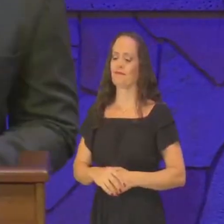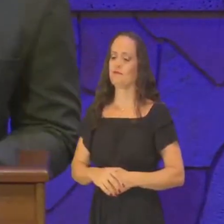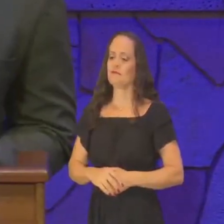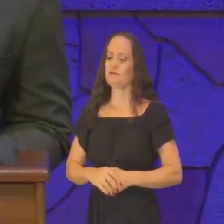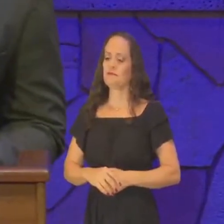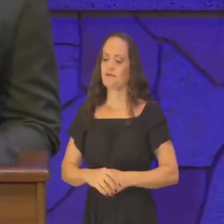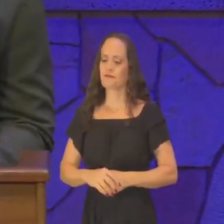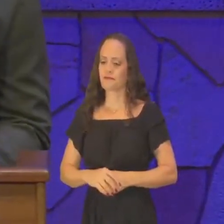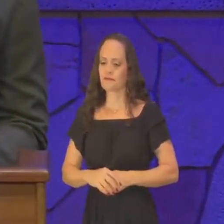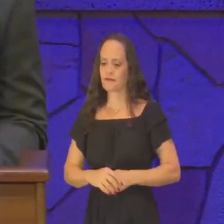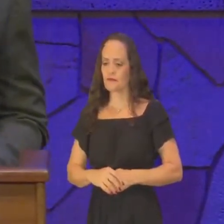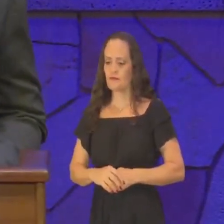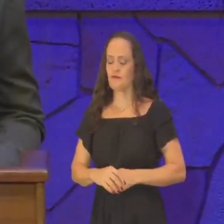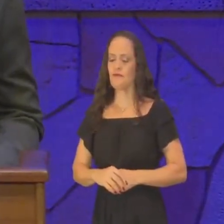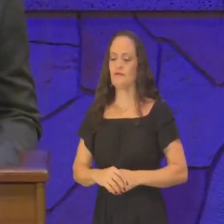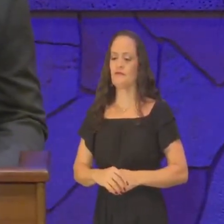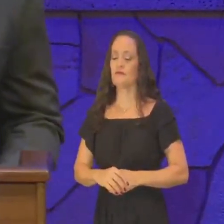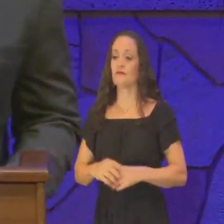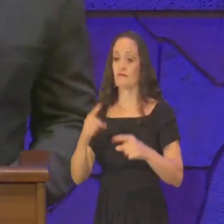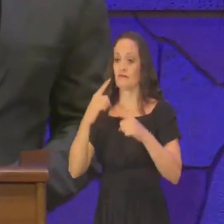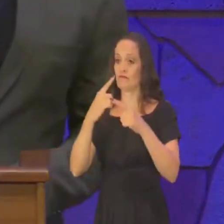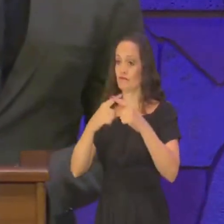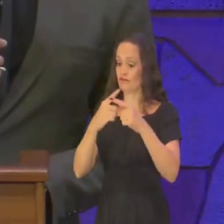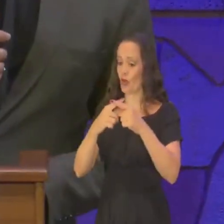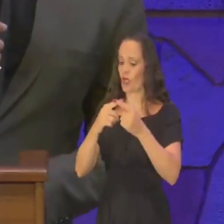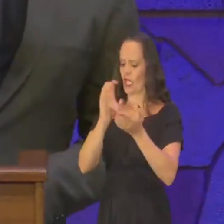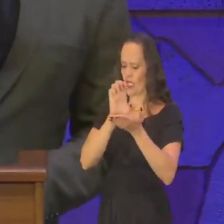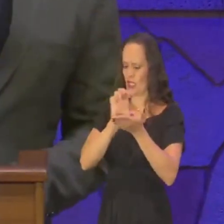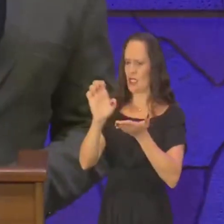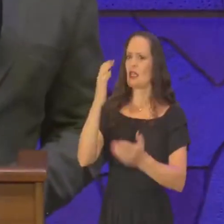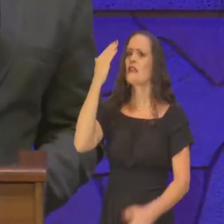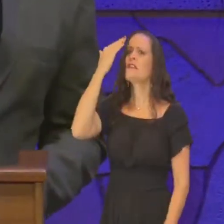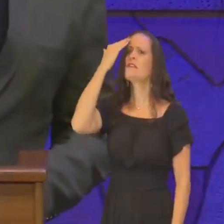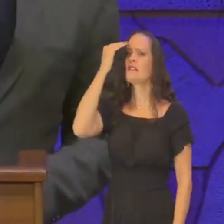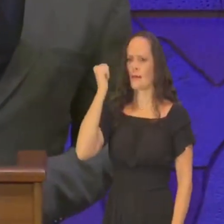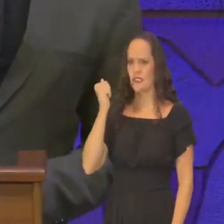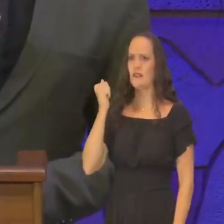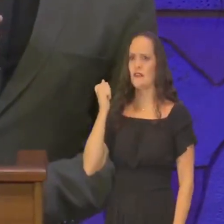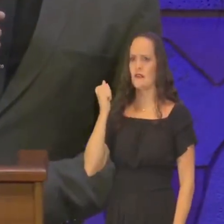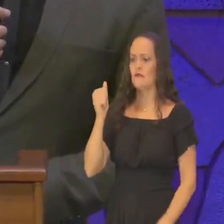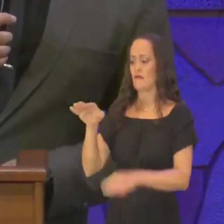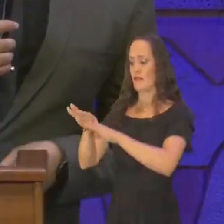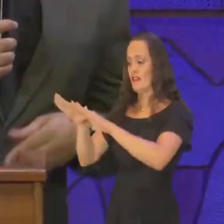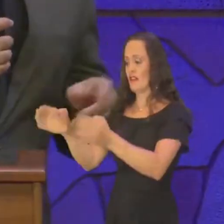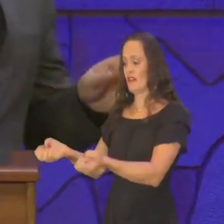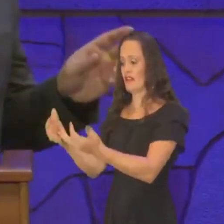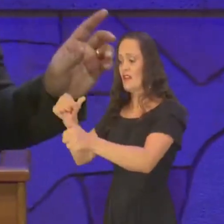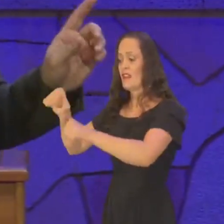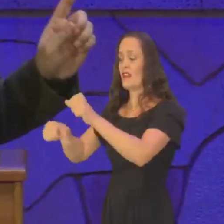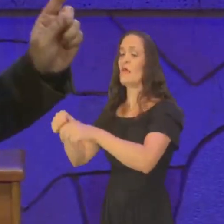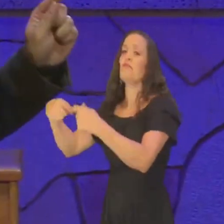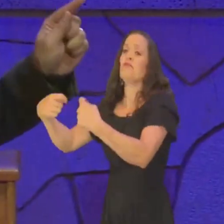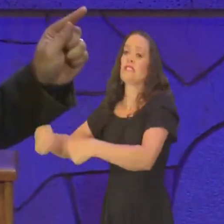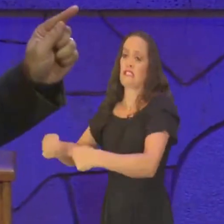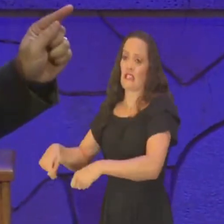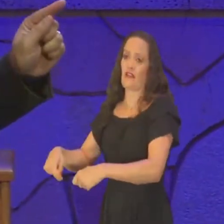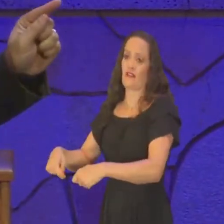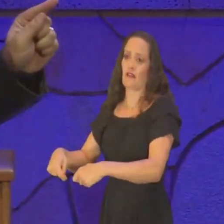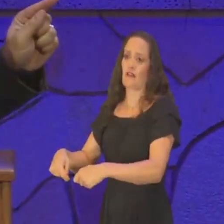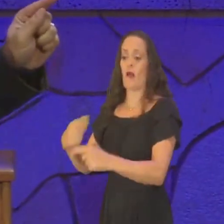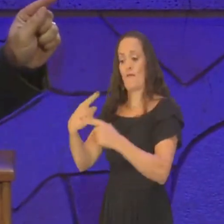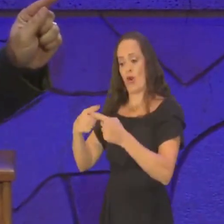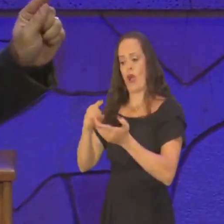Porque Elias sabia que era necessário a restauração do altar. Ele já havia feito a